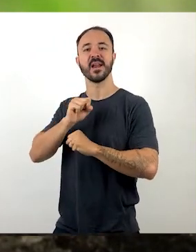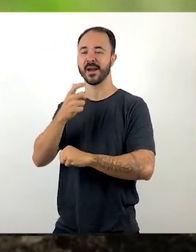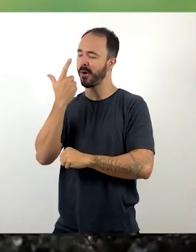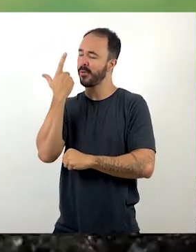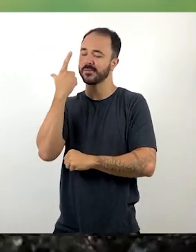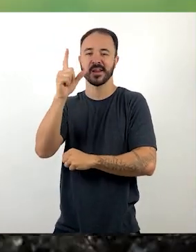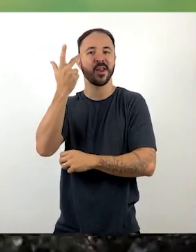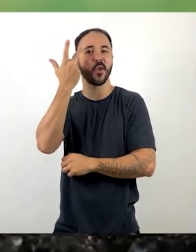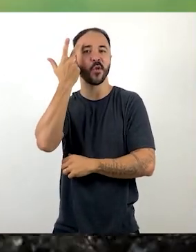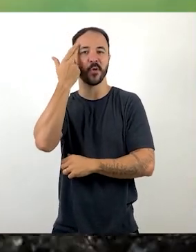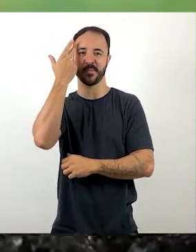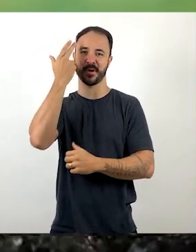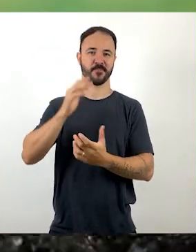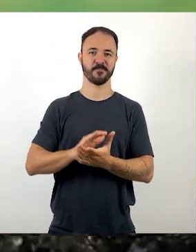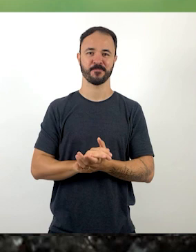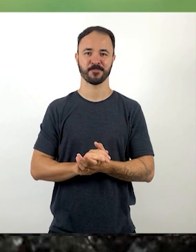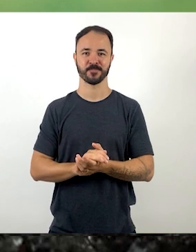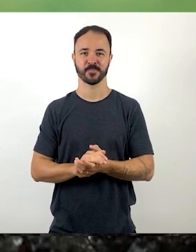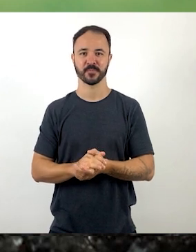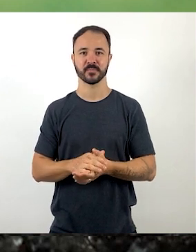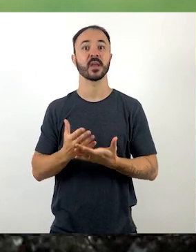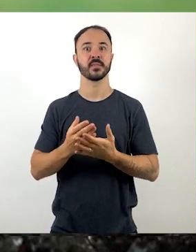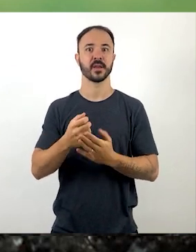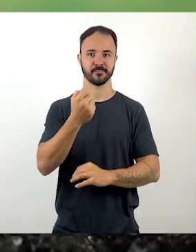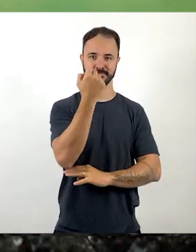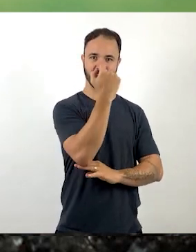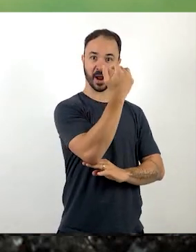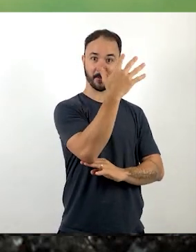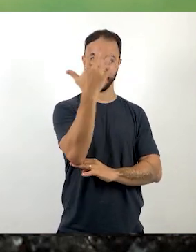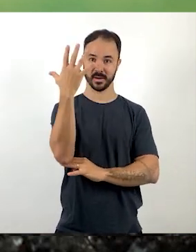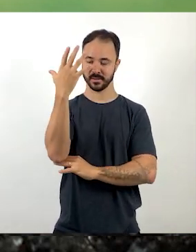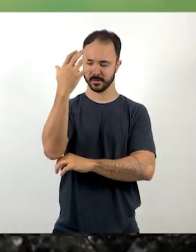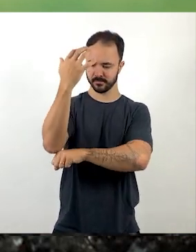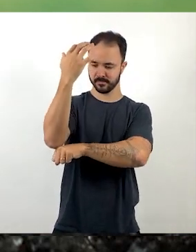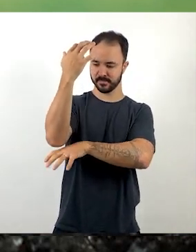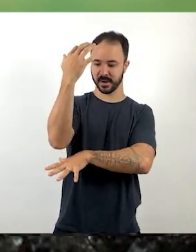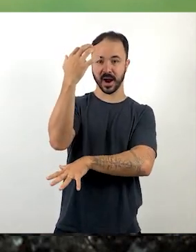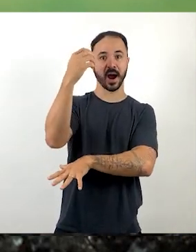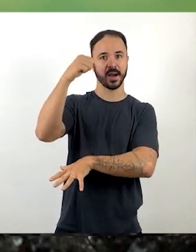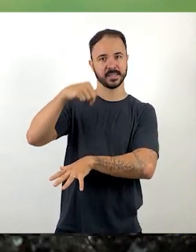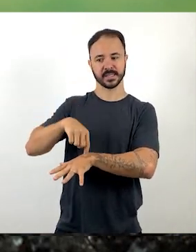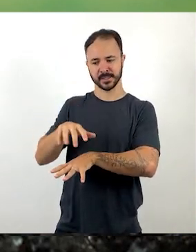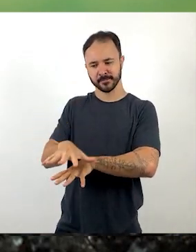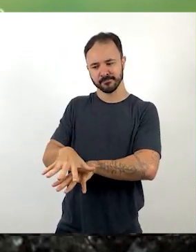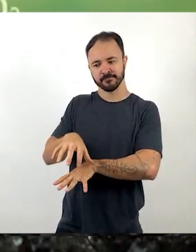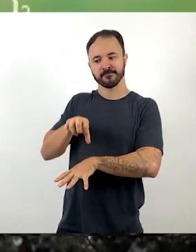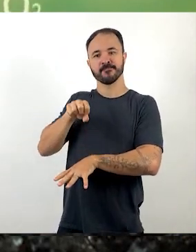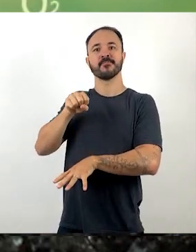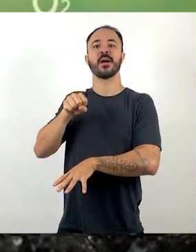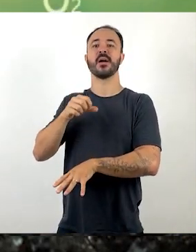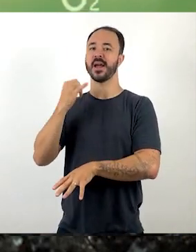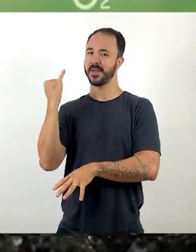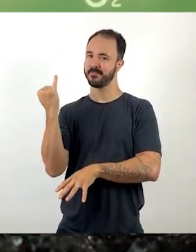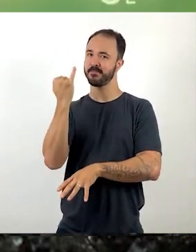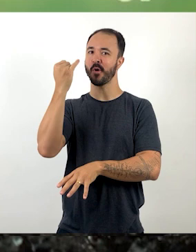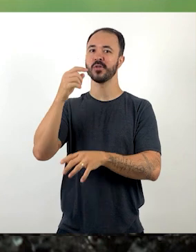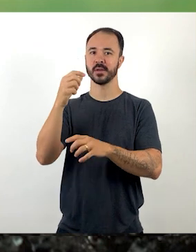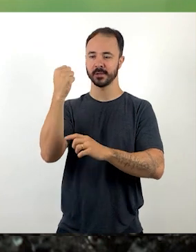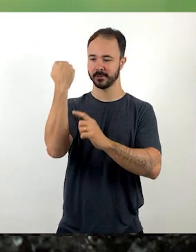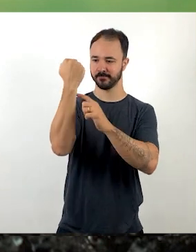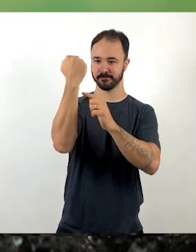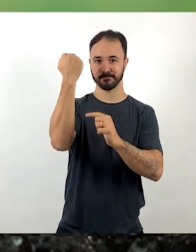de respiração em cada um de seus órgãos: raiz, caules, folhas, flores e frutos.